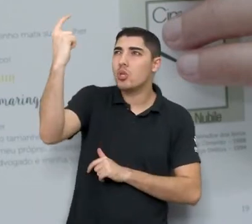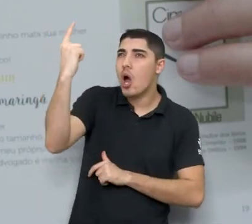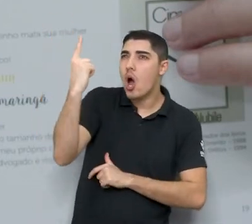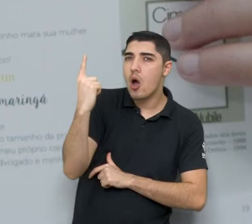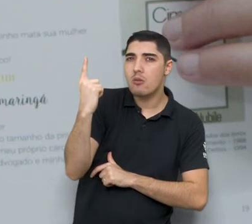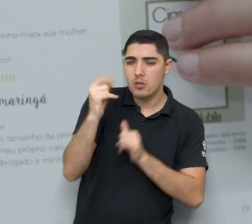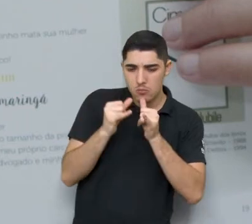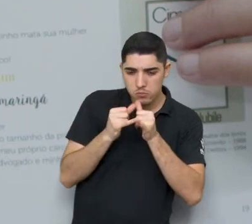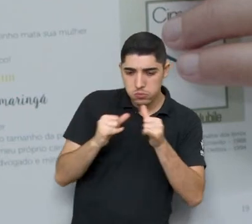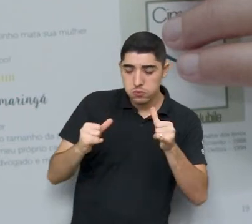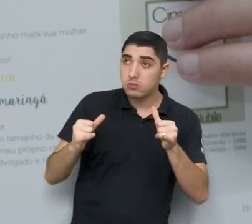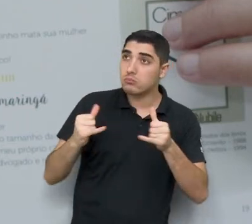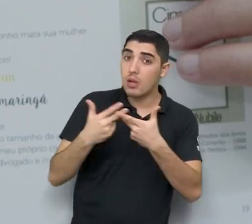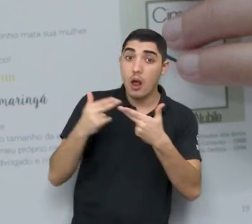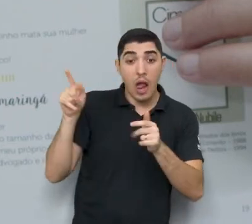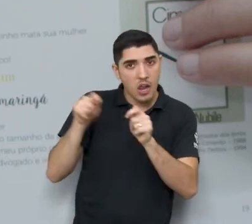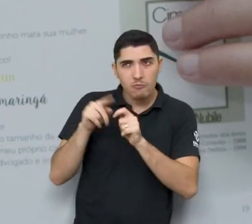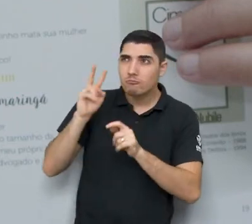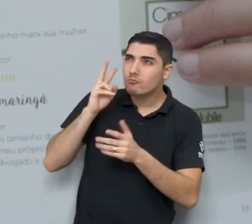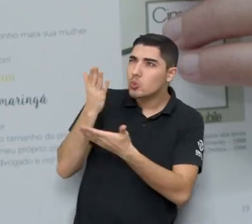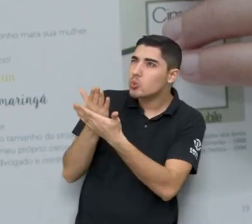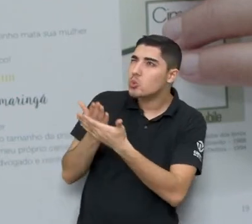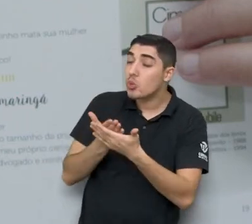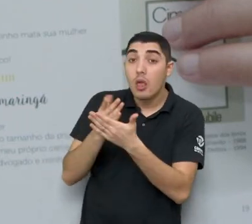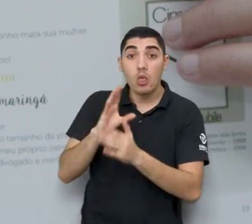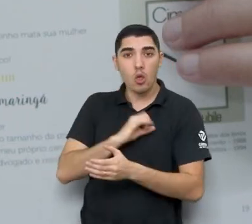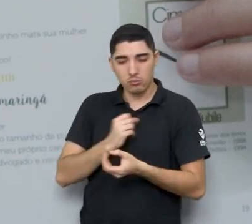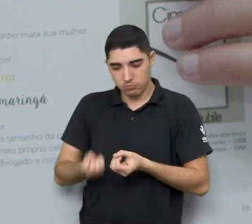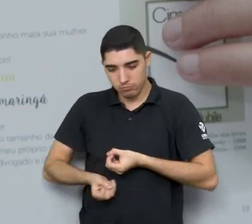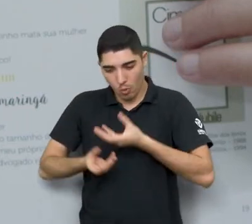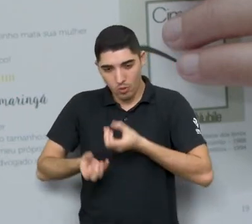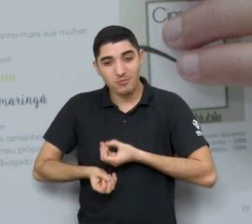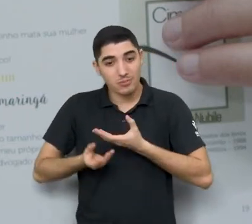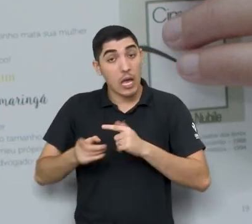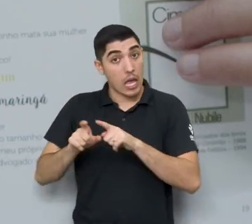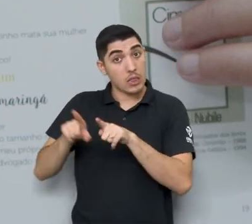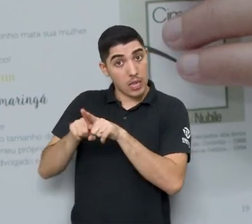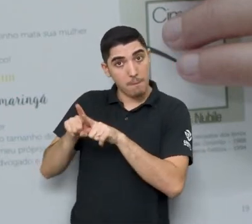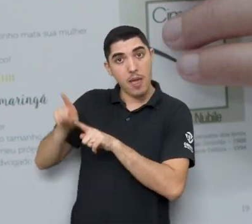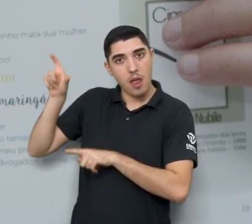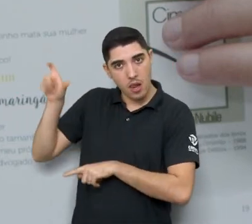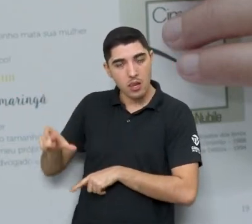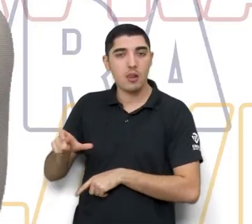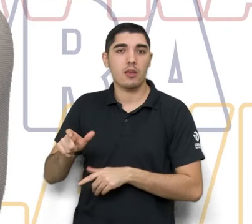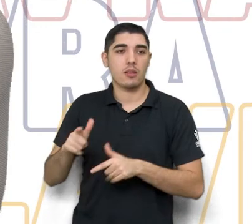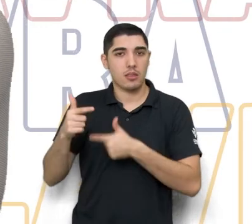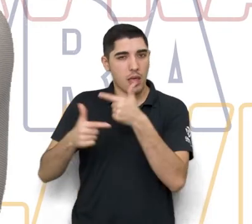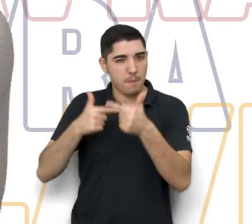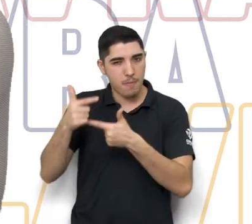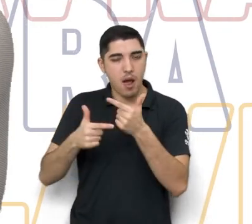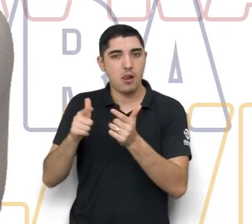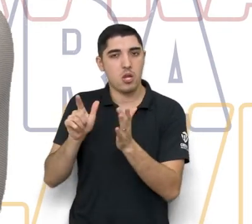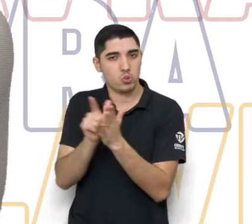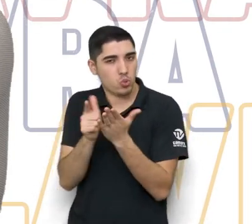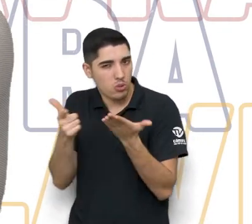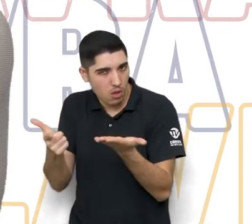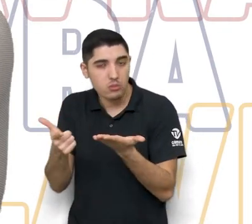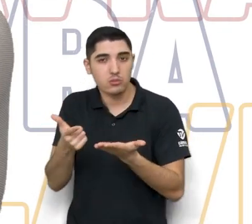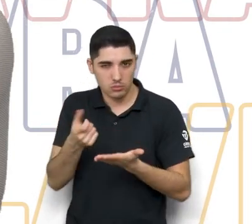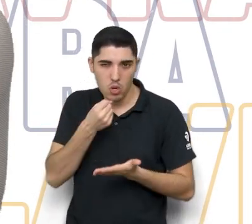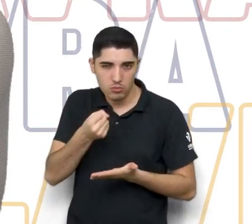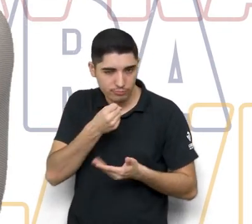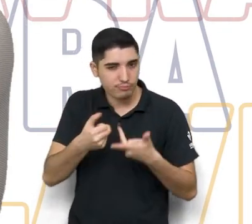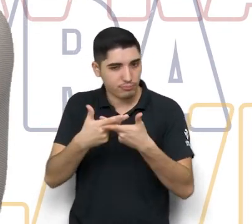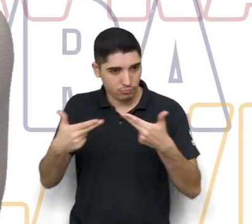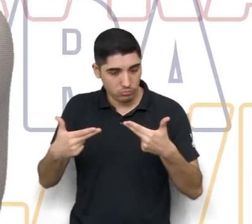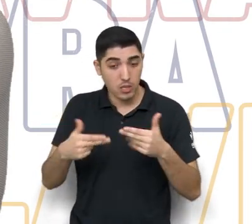e fazia incursões na poesia, né? Então o Dailor era jornalista, justamente nessa revista, né, que